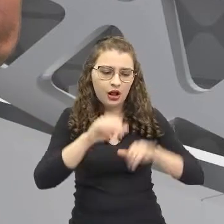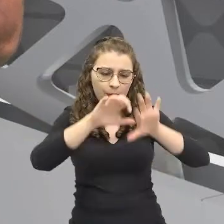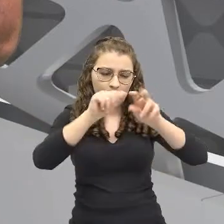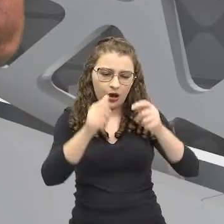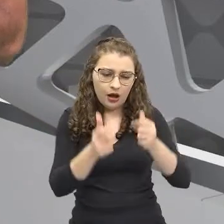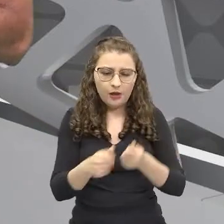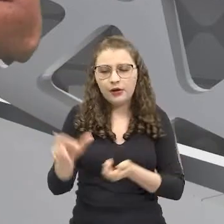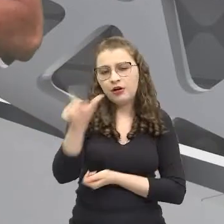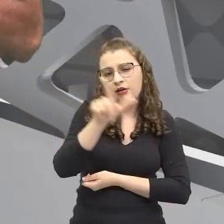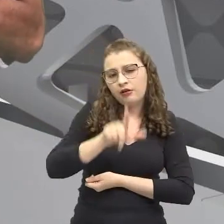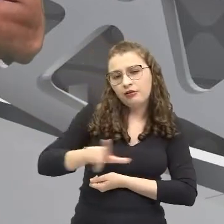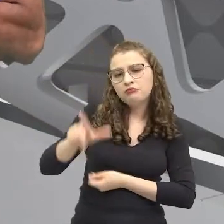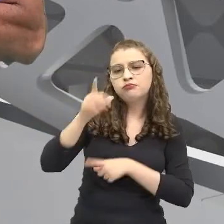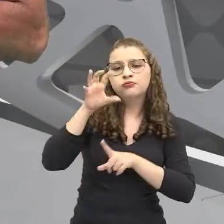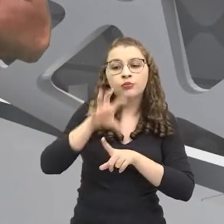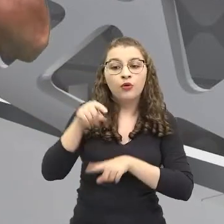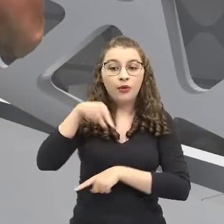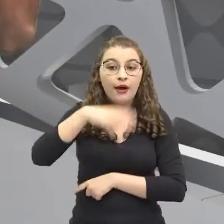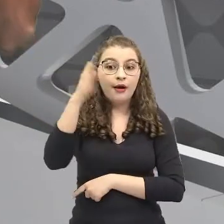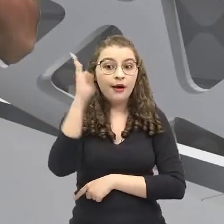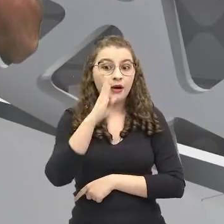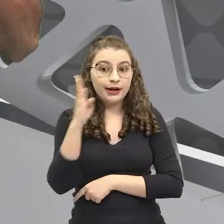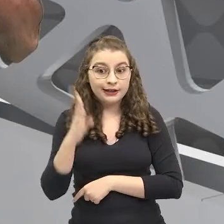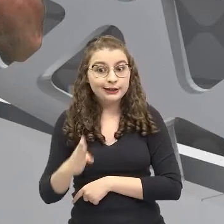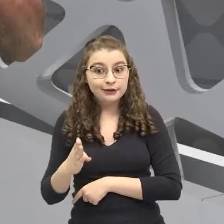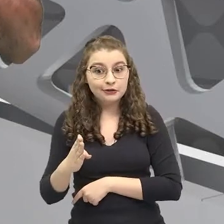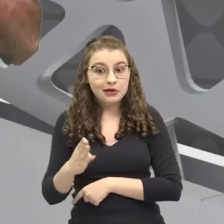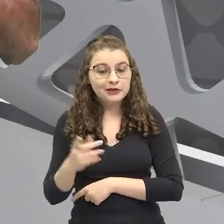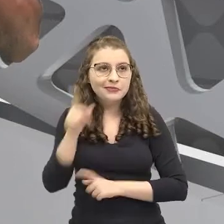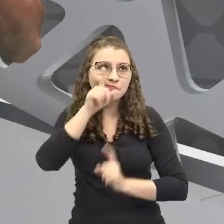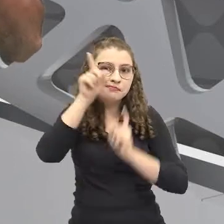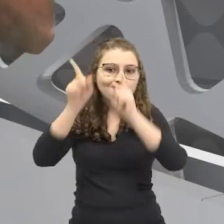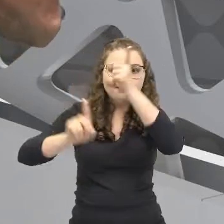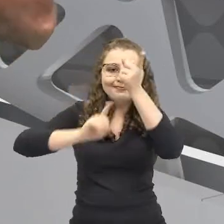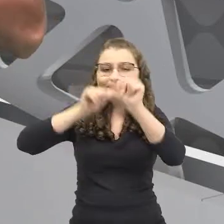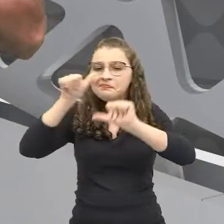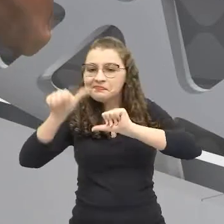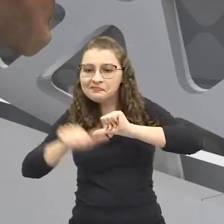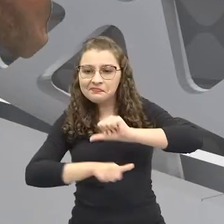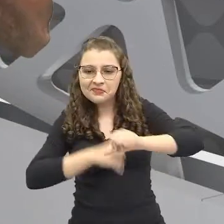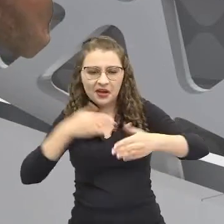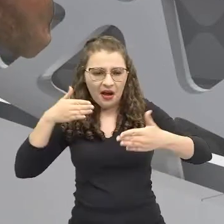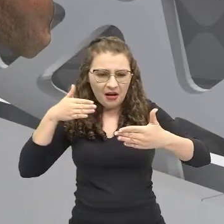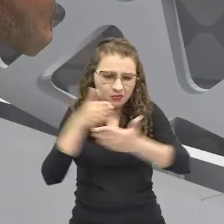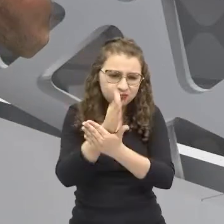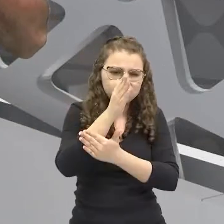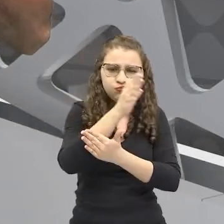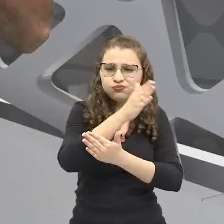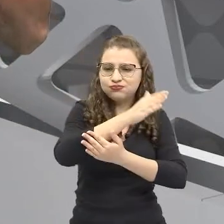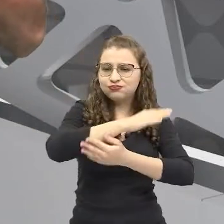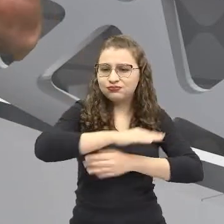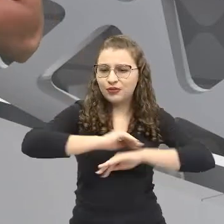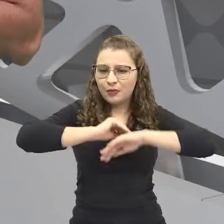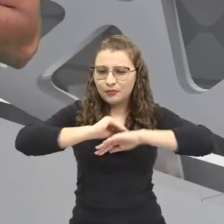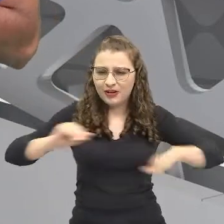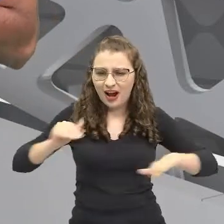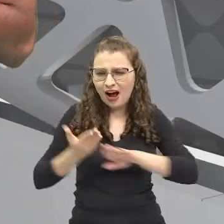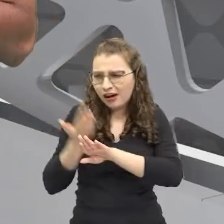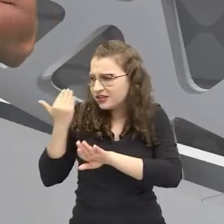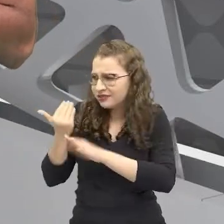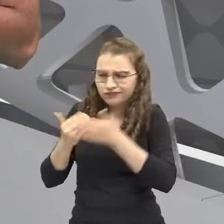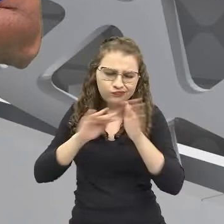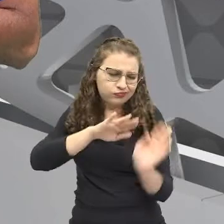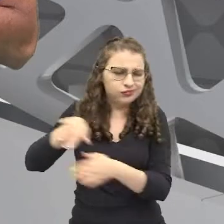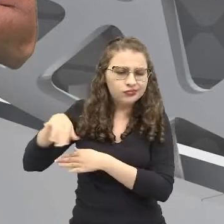para a literatura brasileira e vieram com novas ideias, querendo mudar, romper com o antigo,